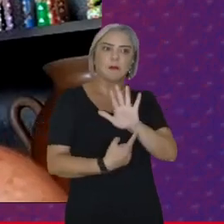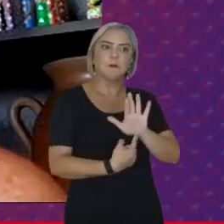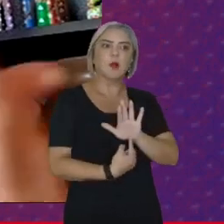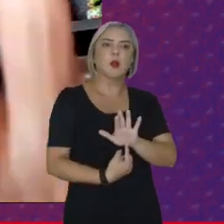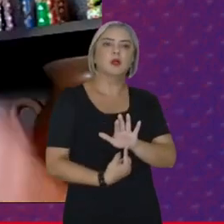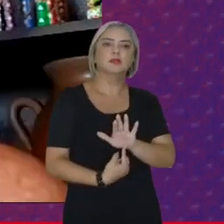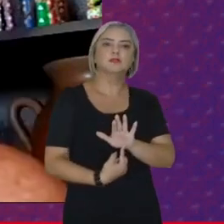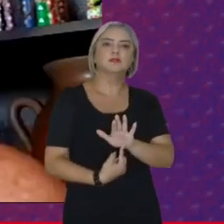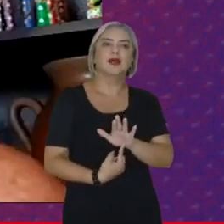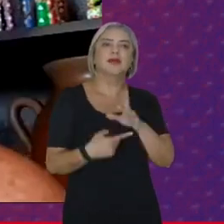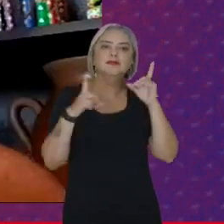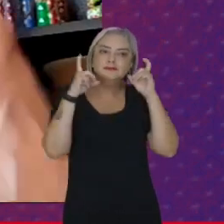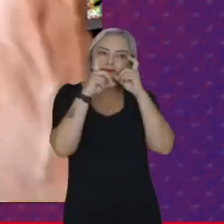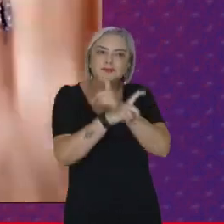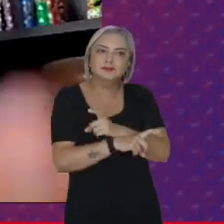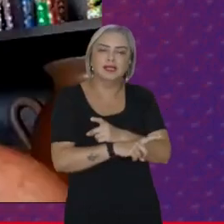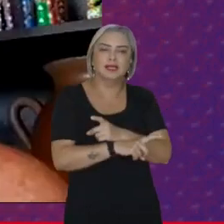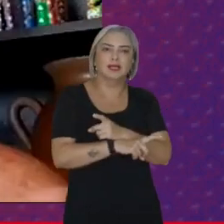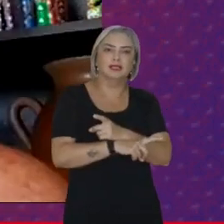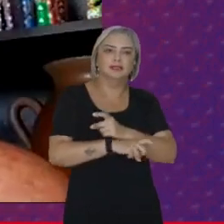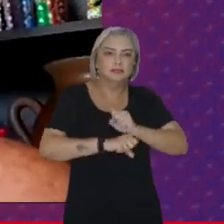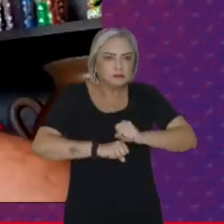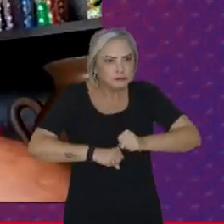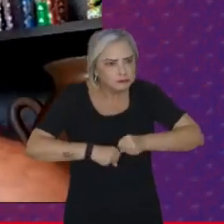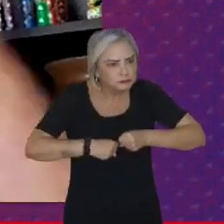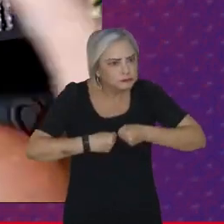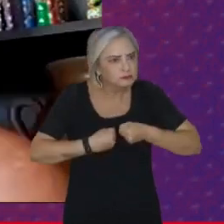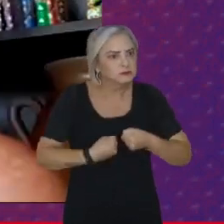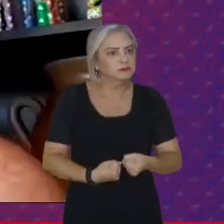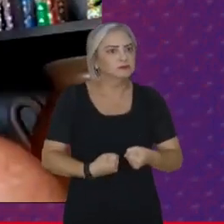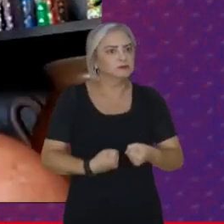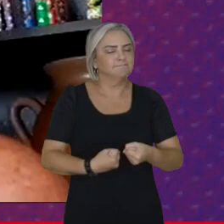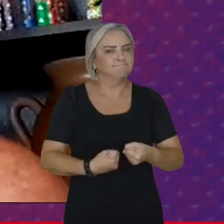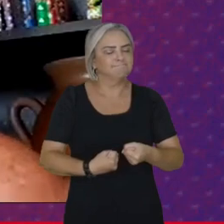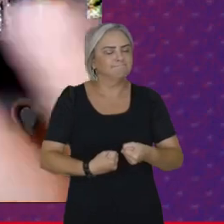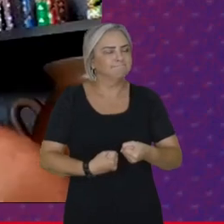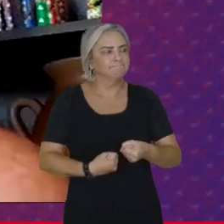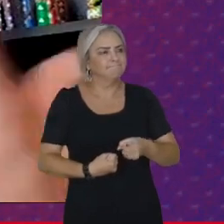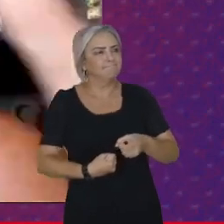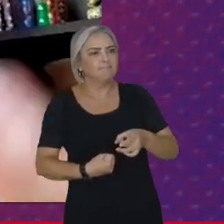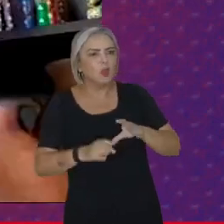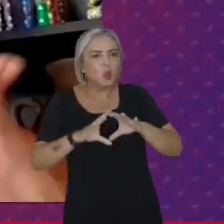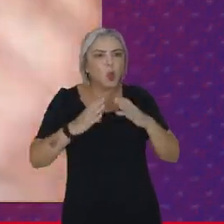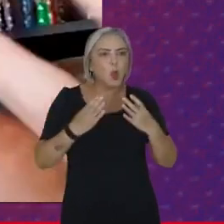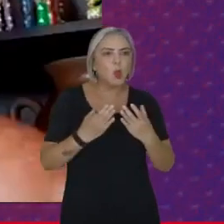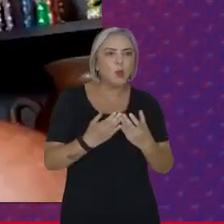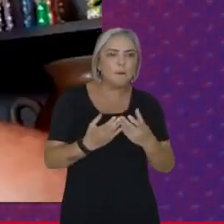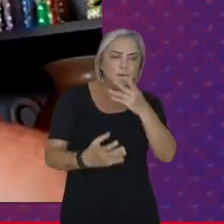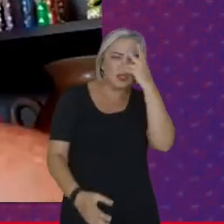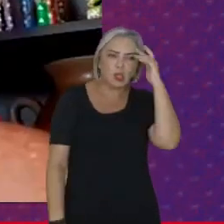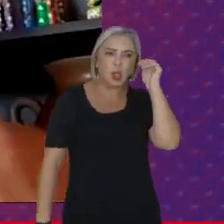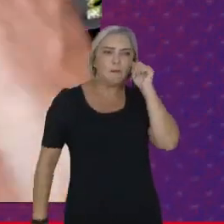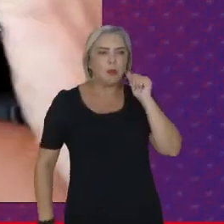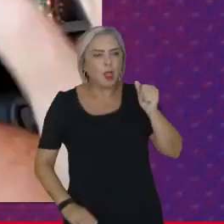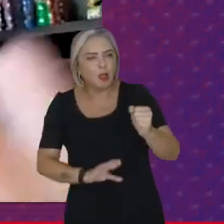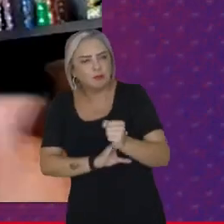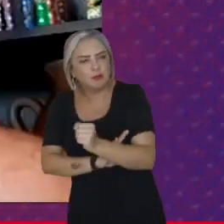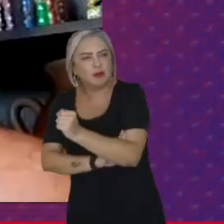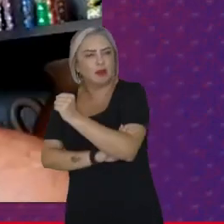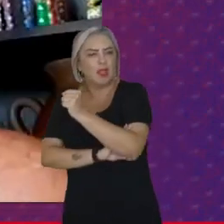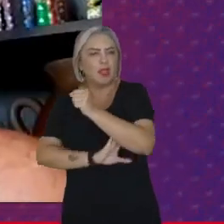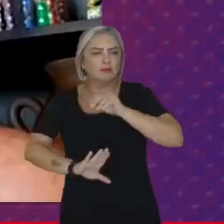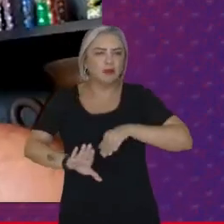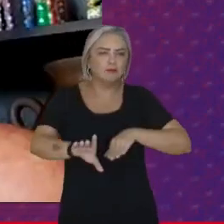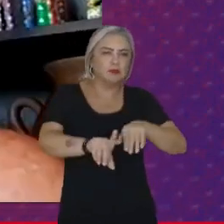mostrar a dificuldade que foi, o esforço que foi de um conjunto de pessoas, mulheres, feministas,